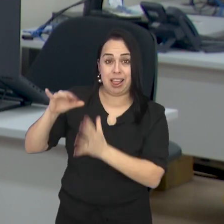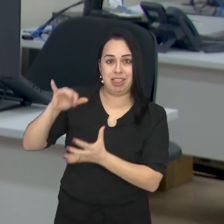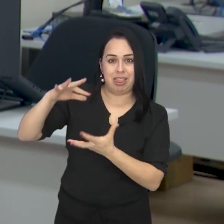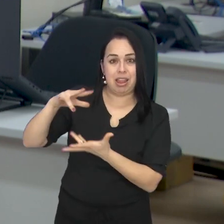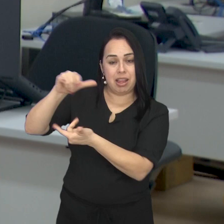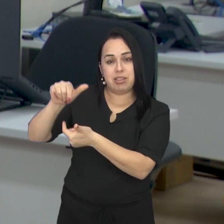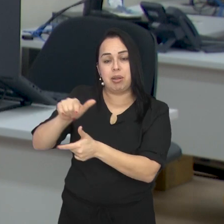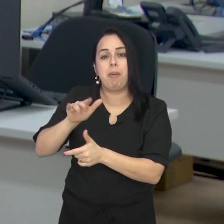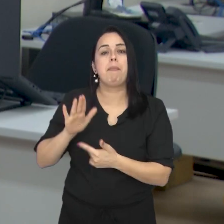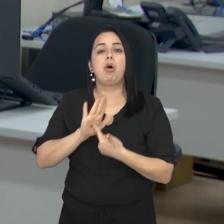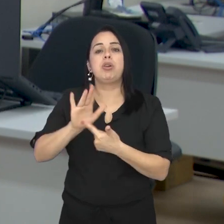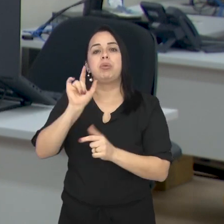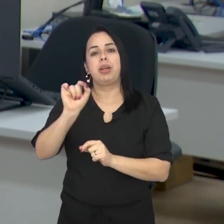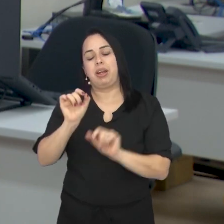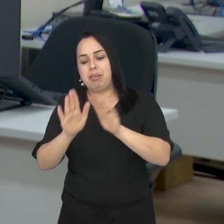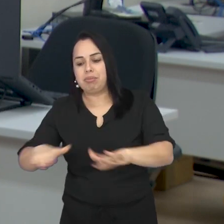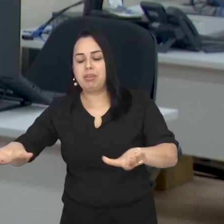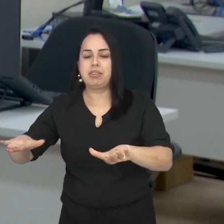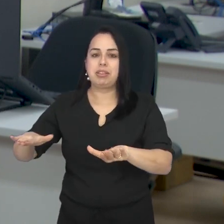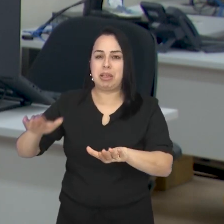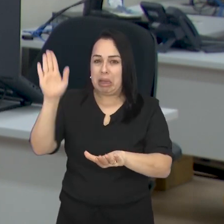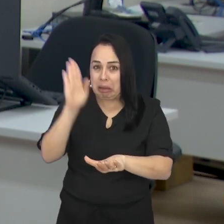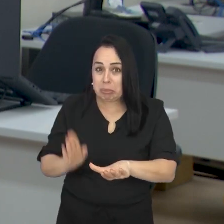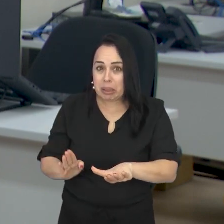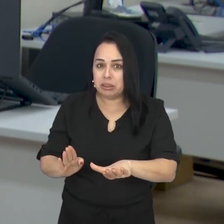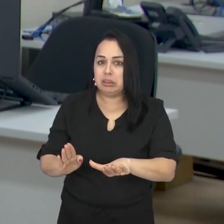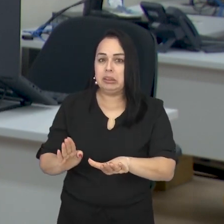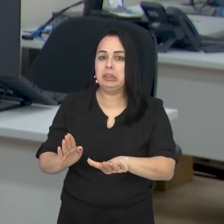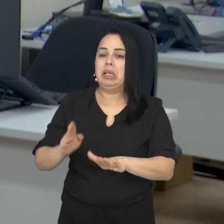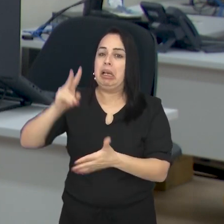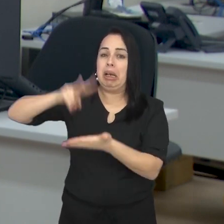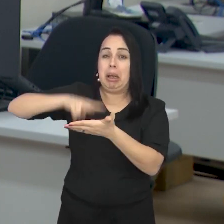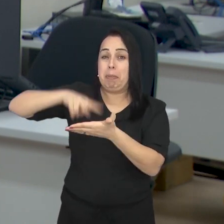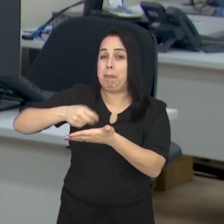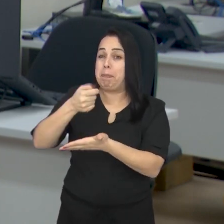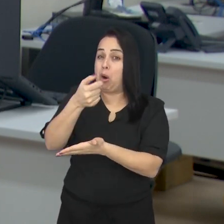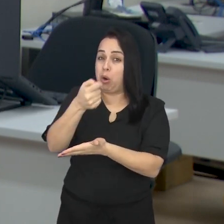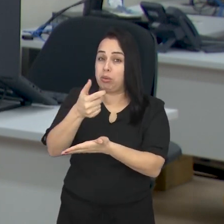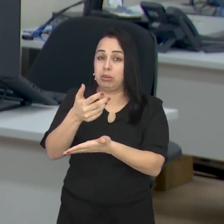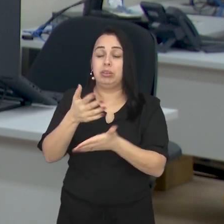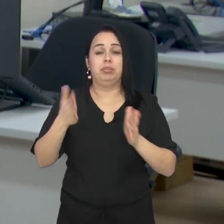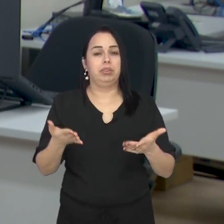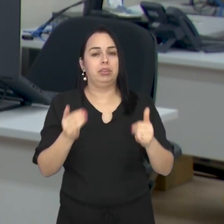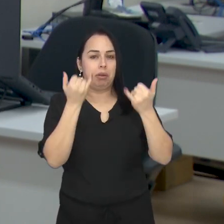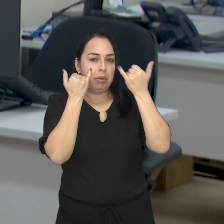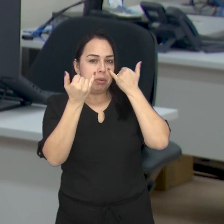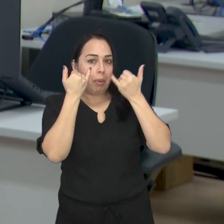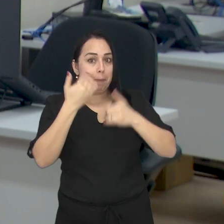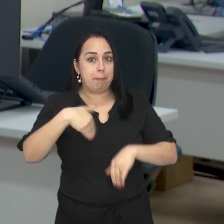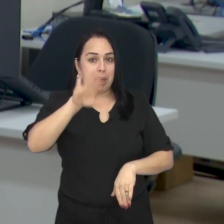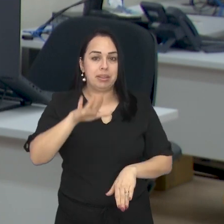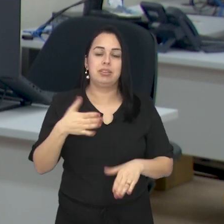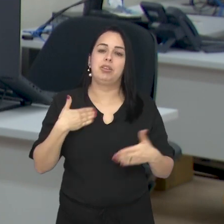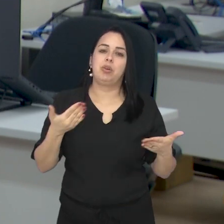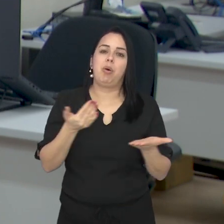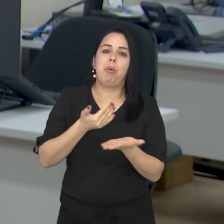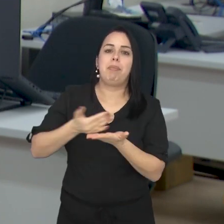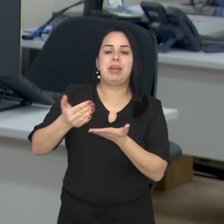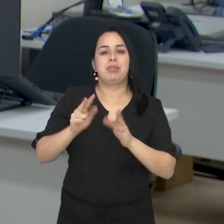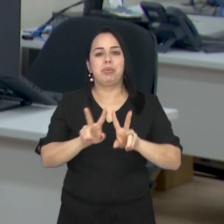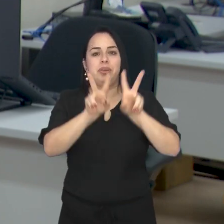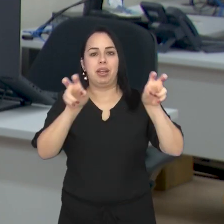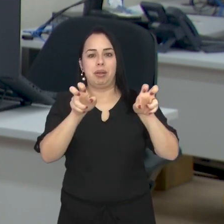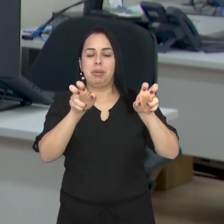índice de leitura das crianças brasileiras não está nada bom, viu? E também tem mais notícias. Olha só, a gente começa falando